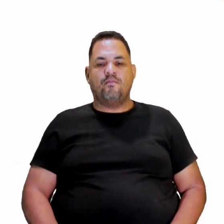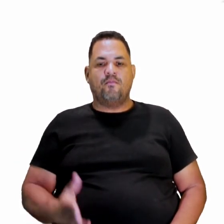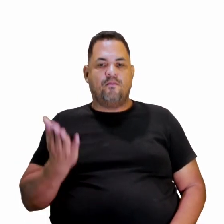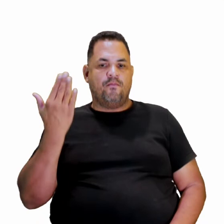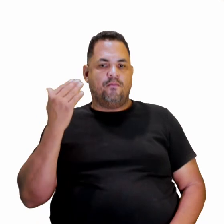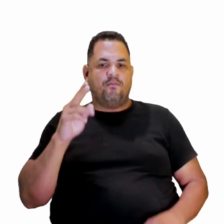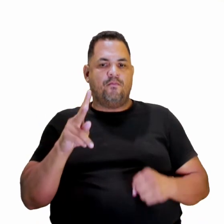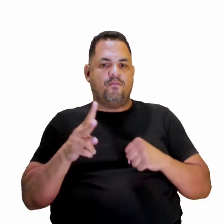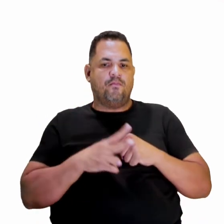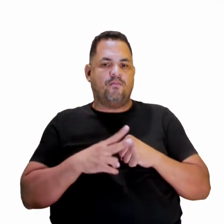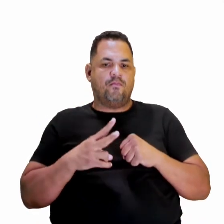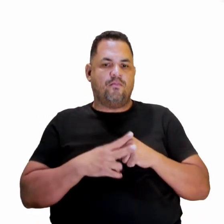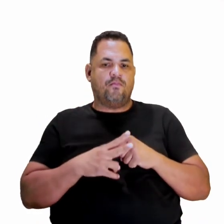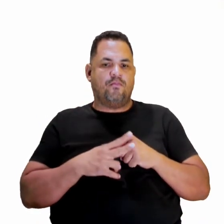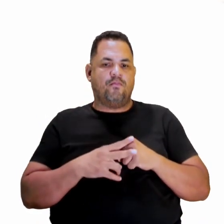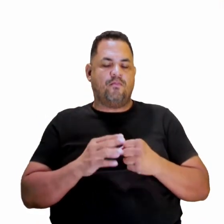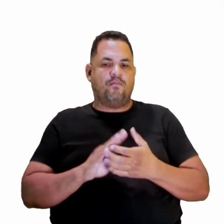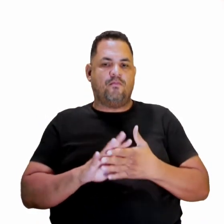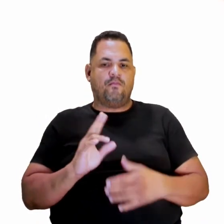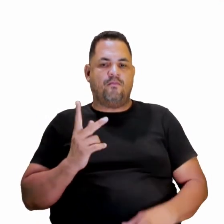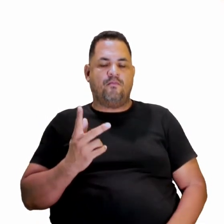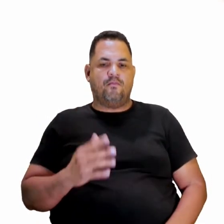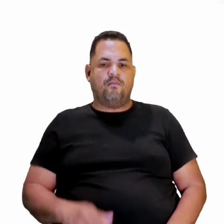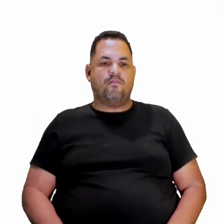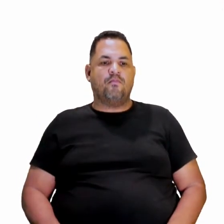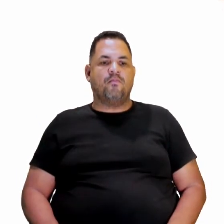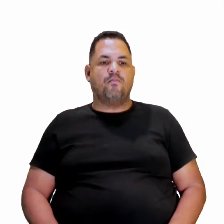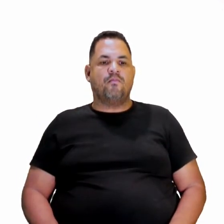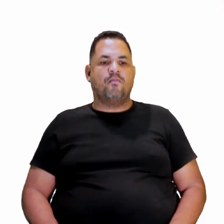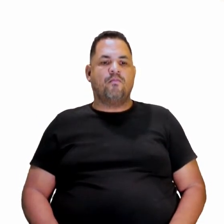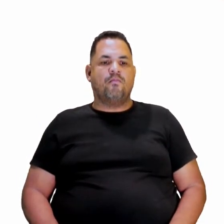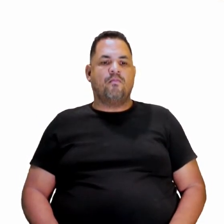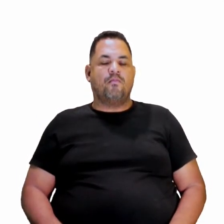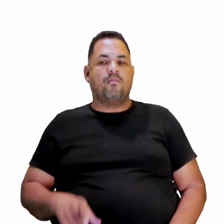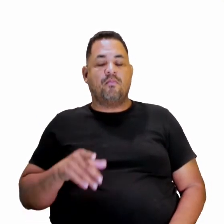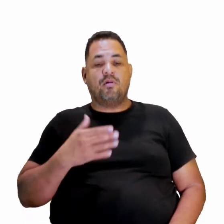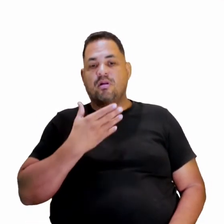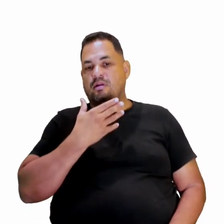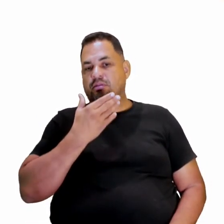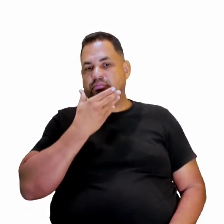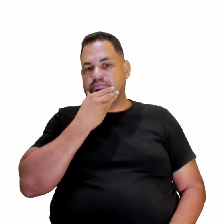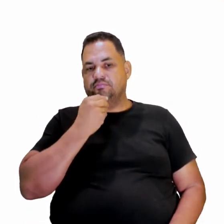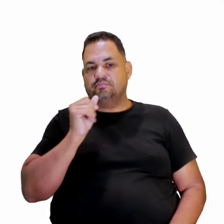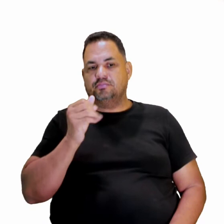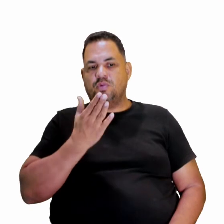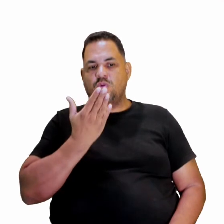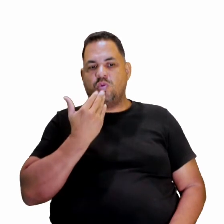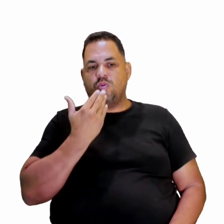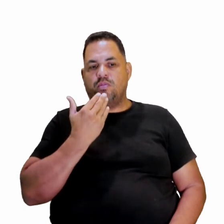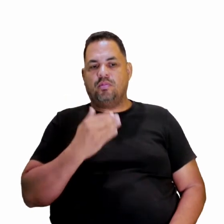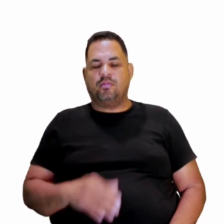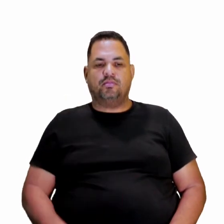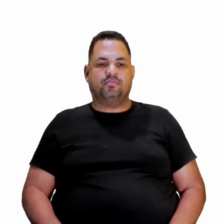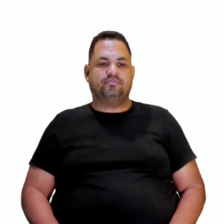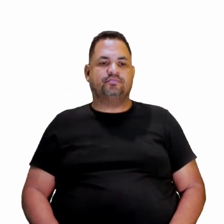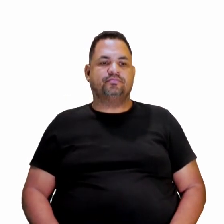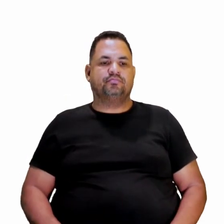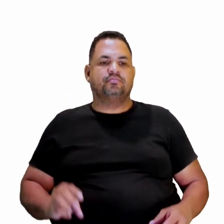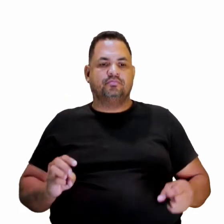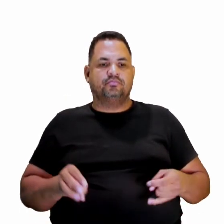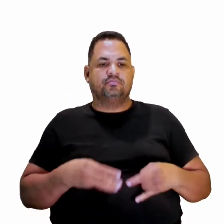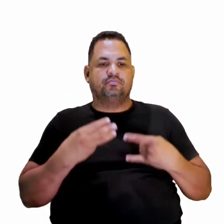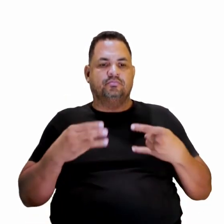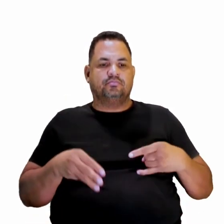passado do verbo have, ele comeu espaguete. Teve espaguete.